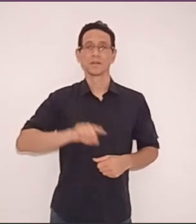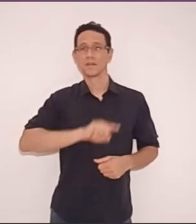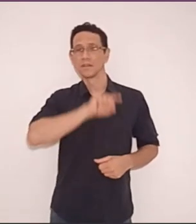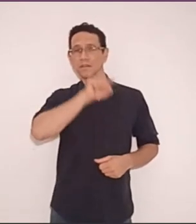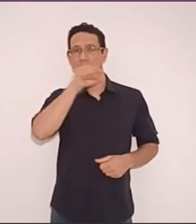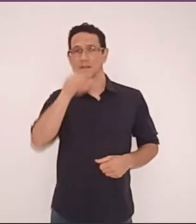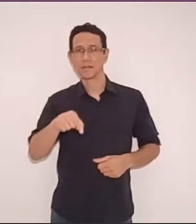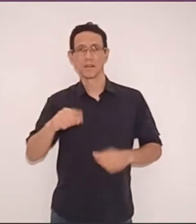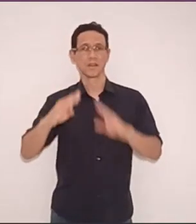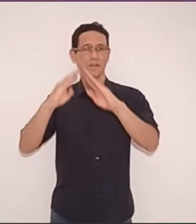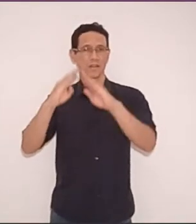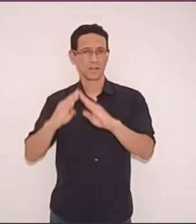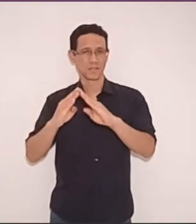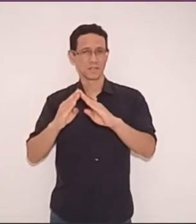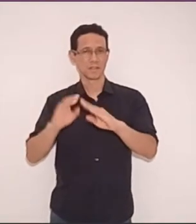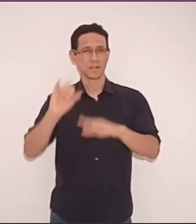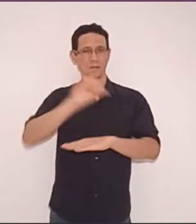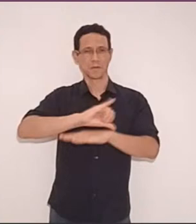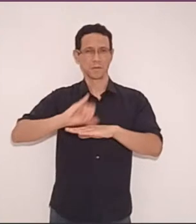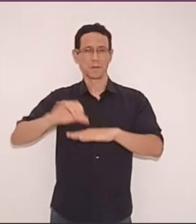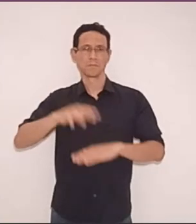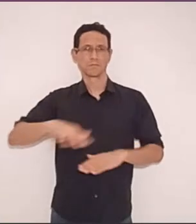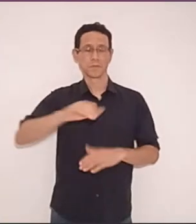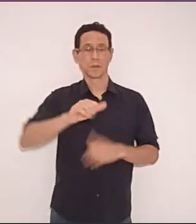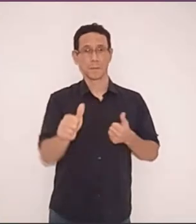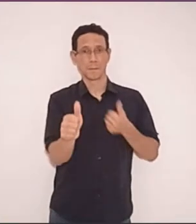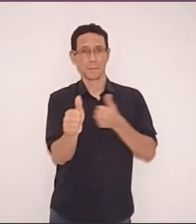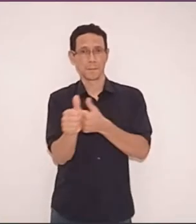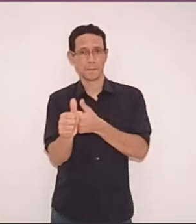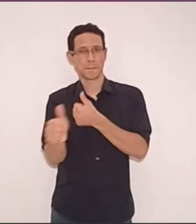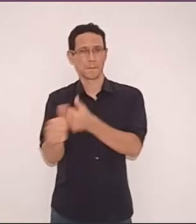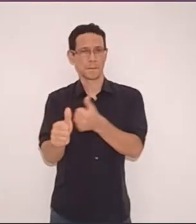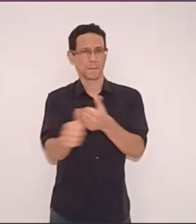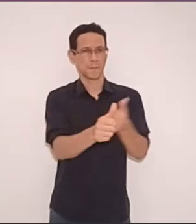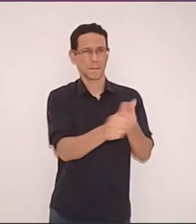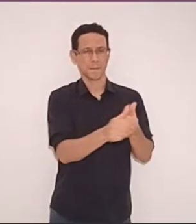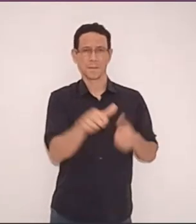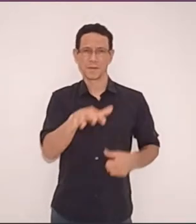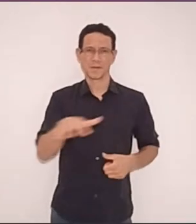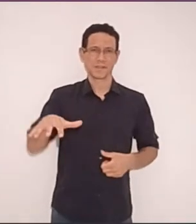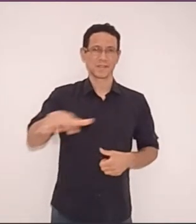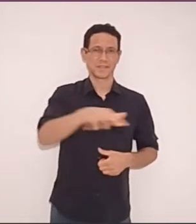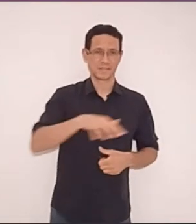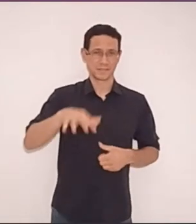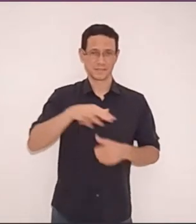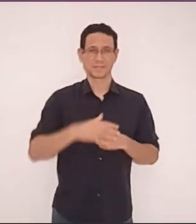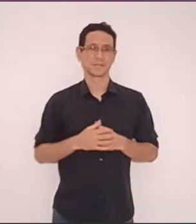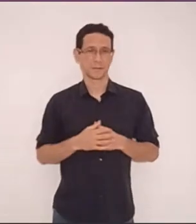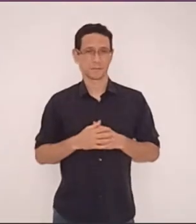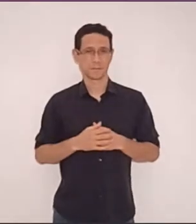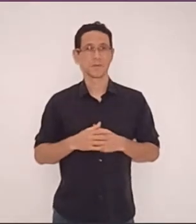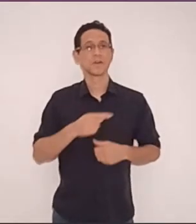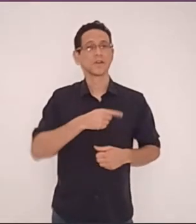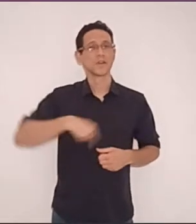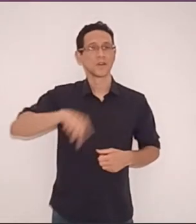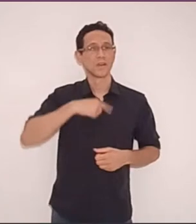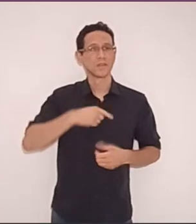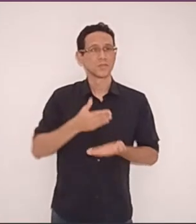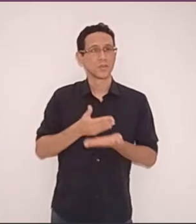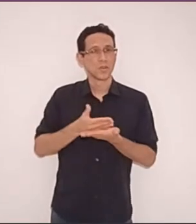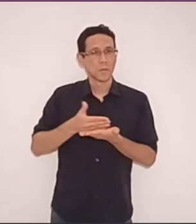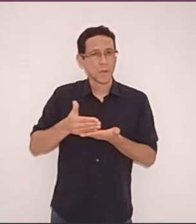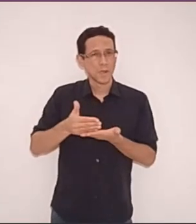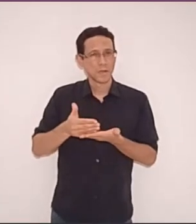nos rincões atingimos a proximidade das redondas Nós somos o começo o meio